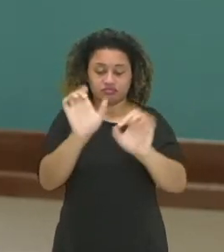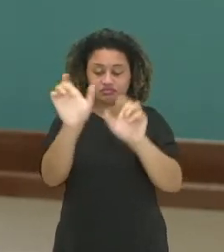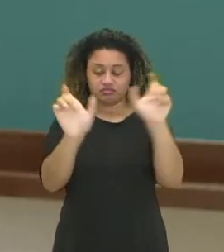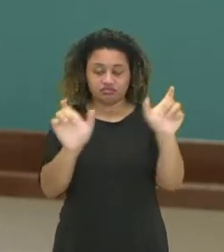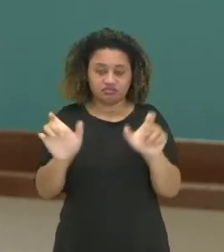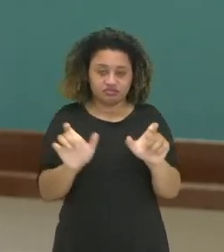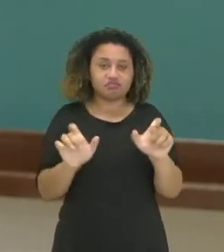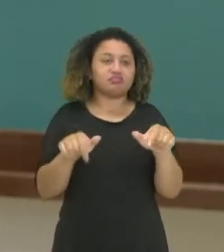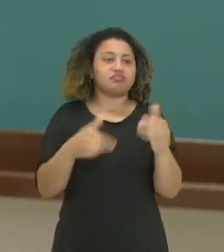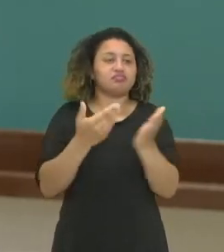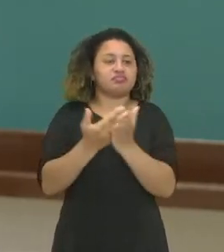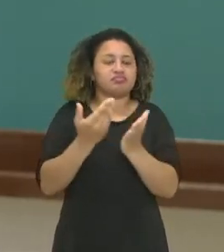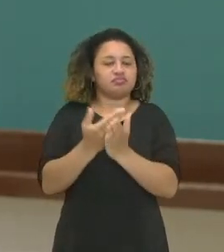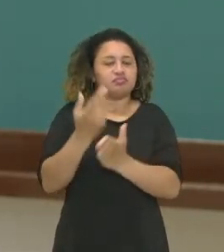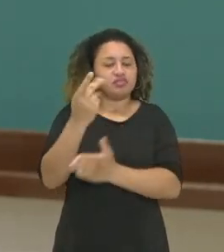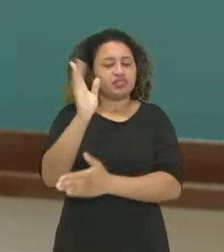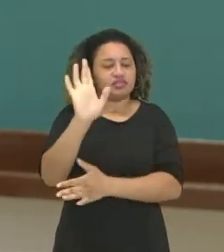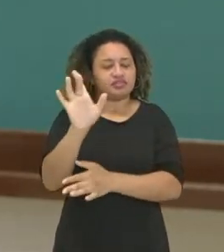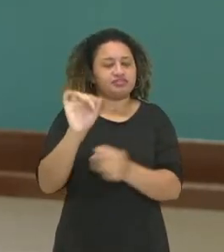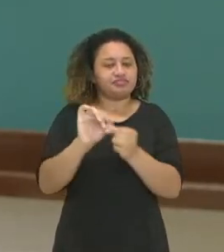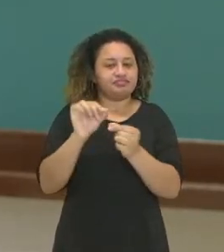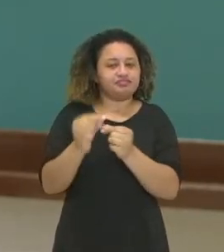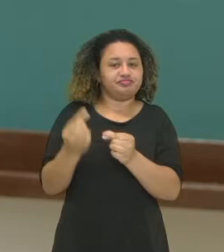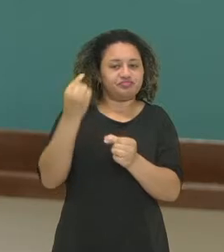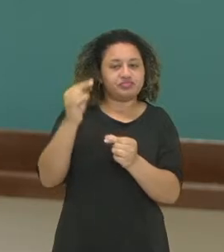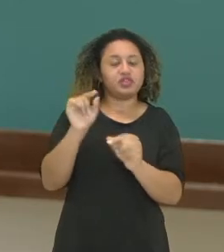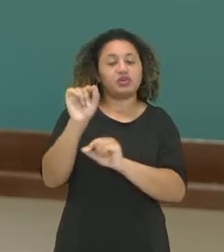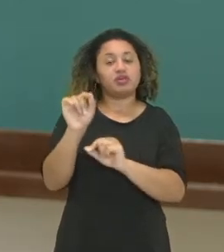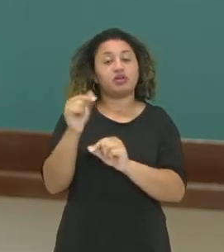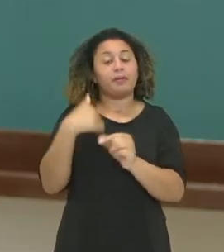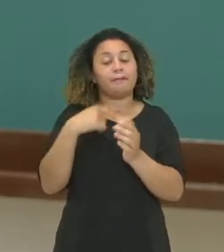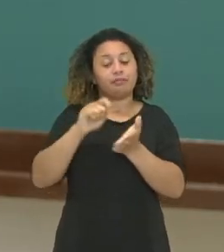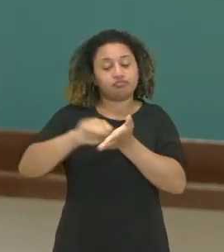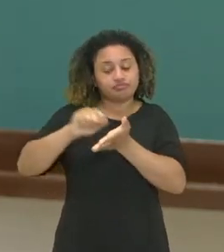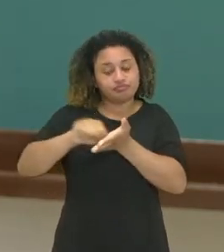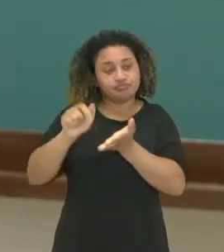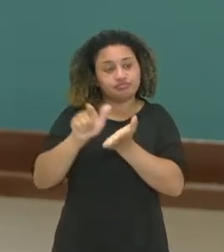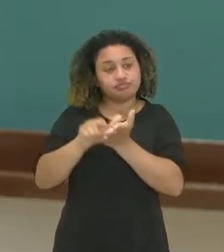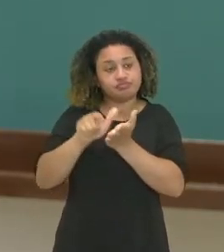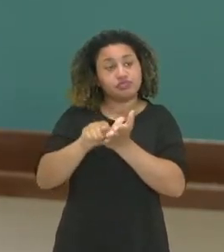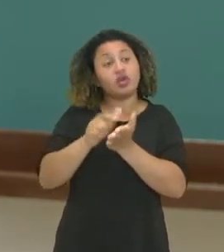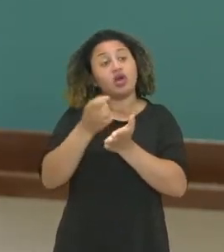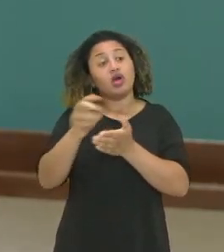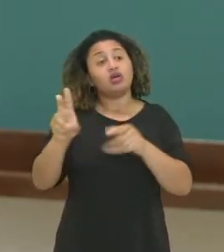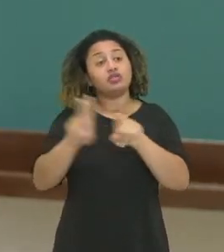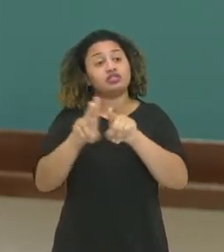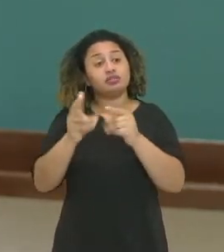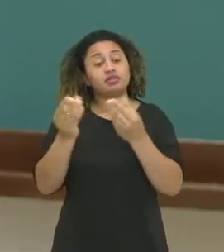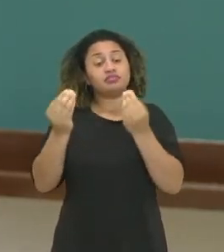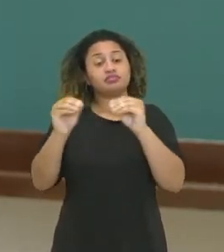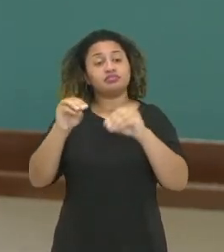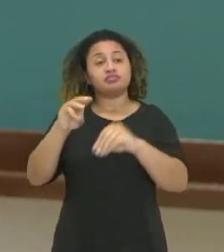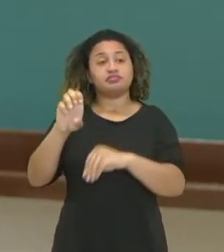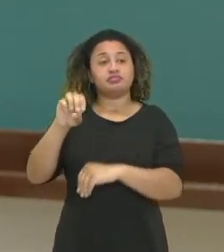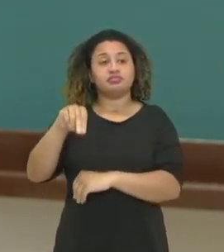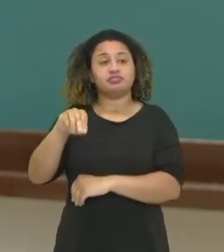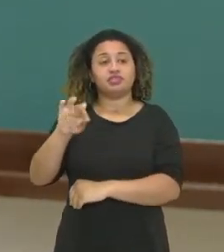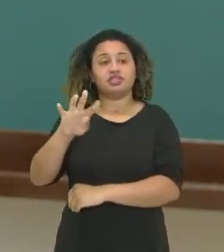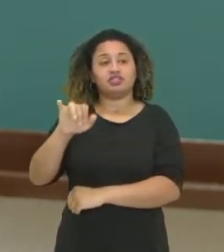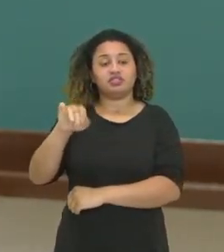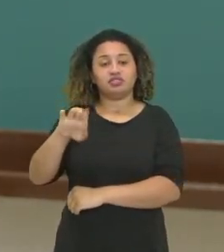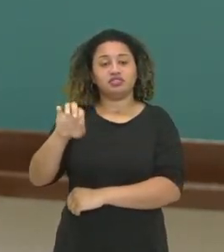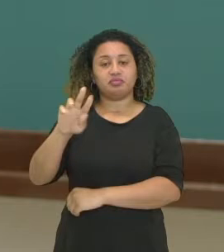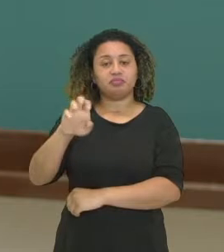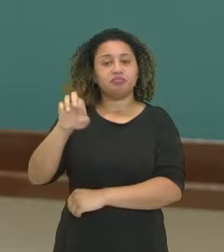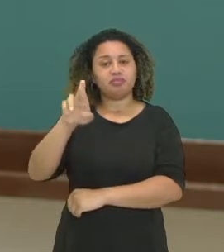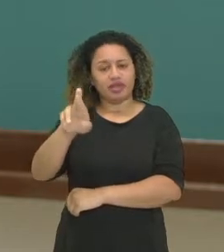nos seus estudos já realizados, você vai colocando aí no papel e também já colocando aqui no Mentimeter, a